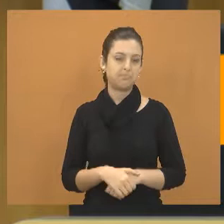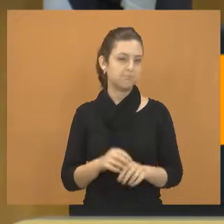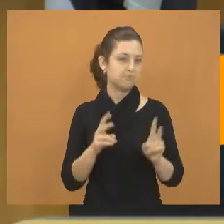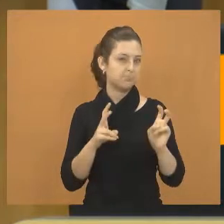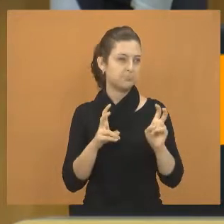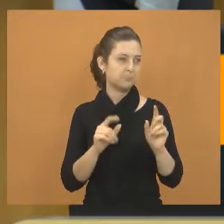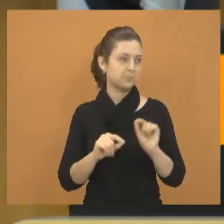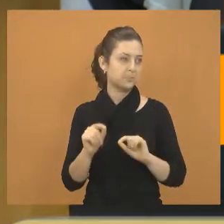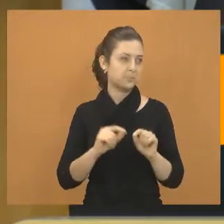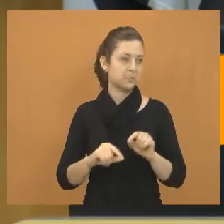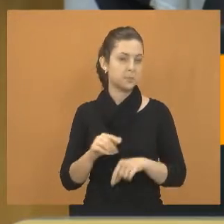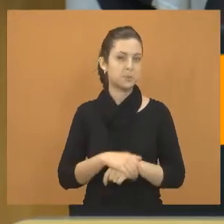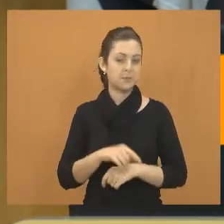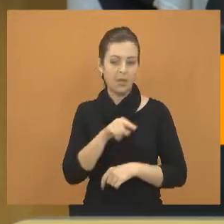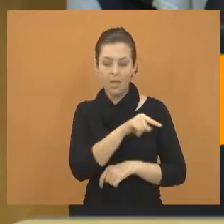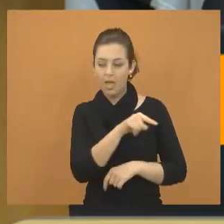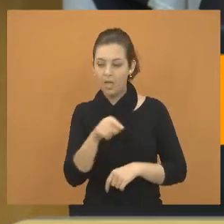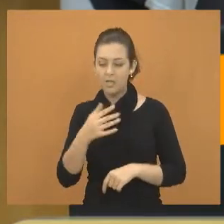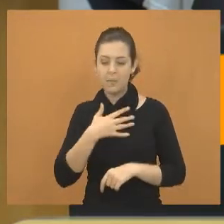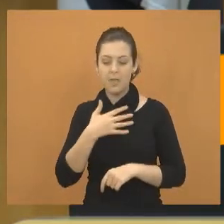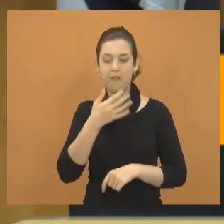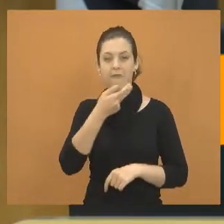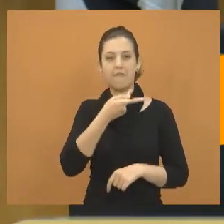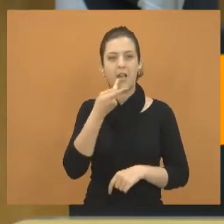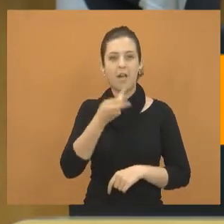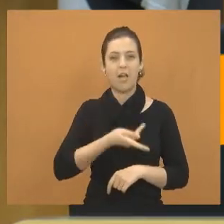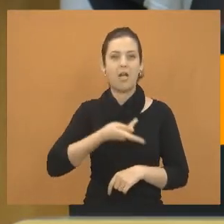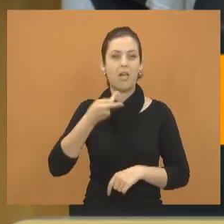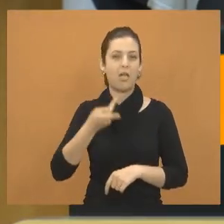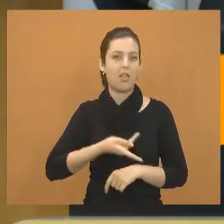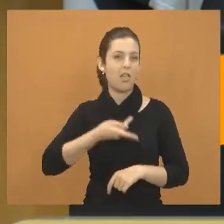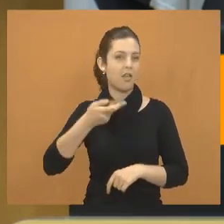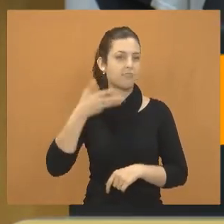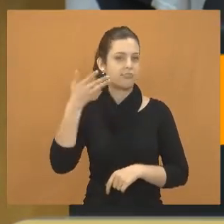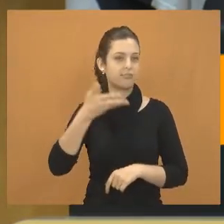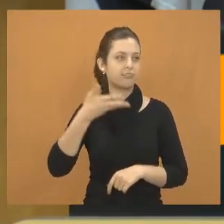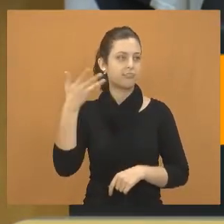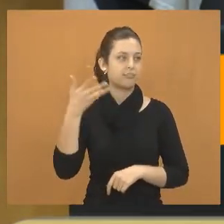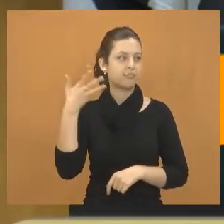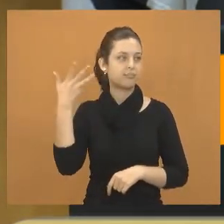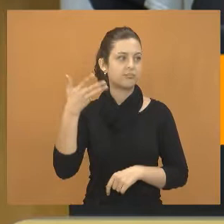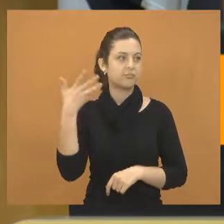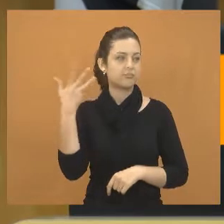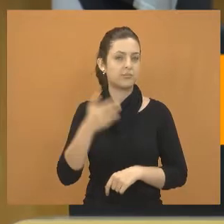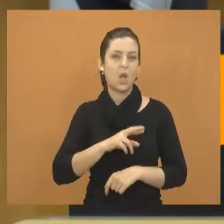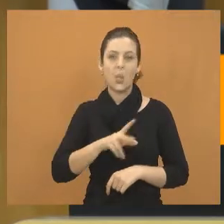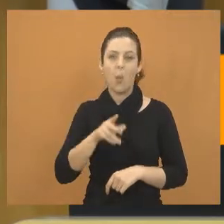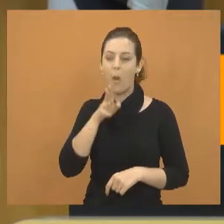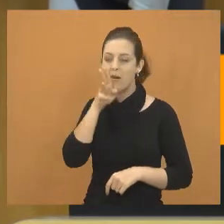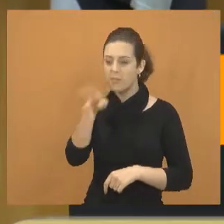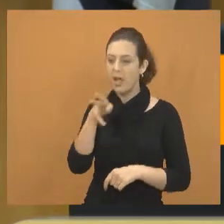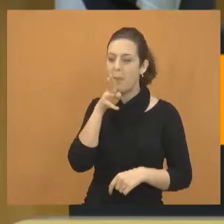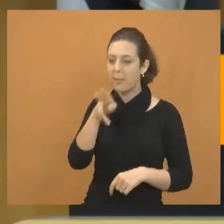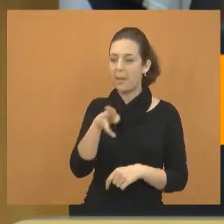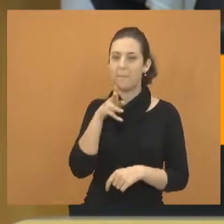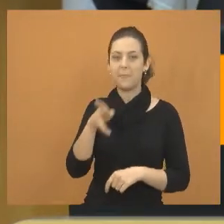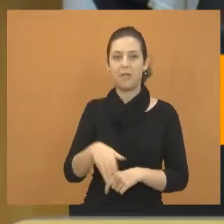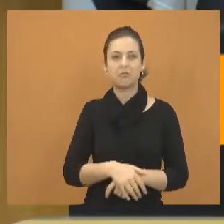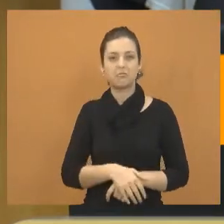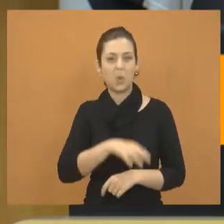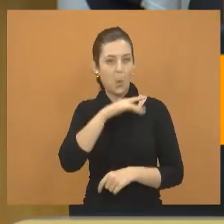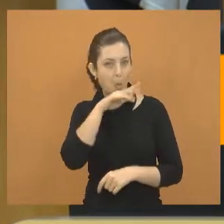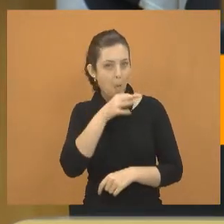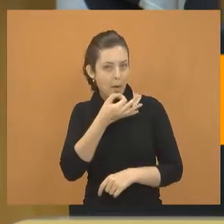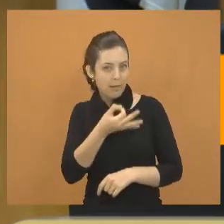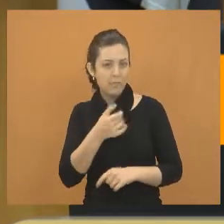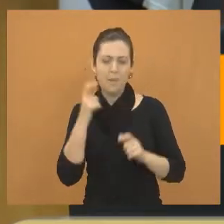Perceba o seguinte, que toda essa minha fala, vereador Rodrigo Salomão, não é crítica, não. Sabe,